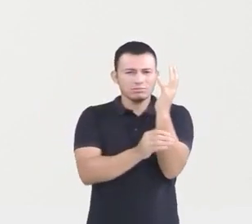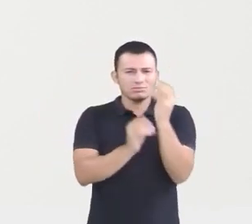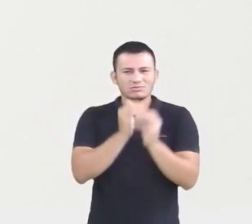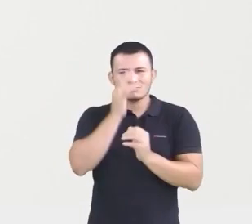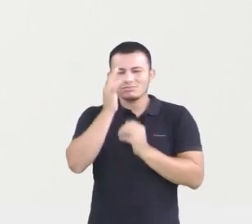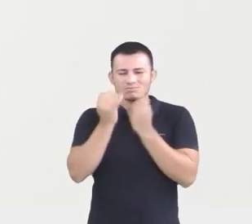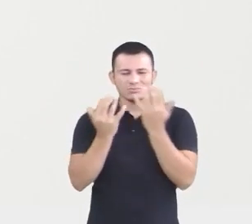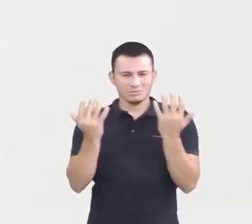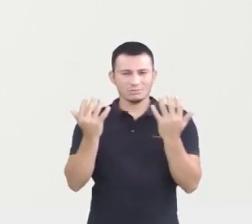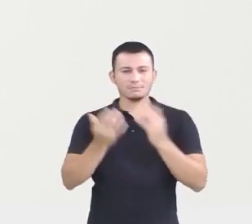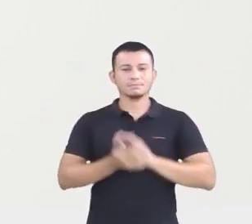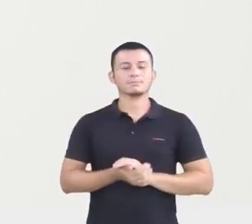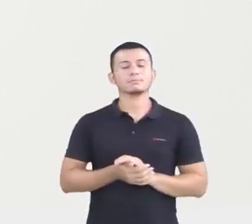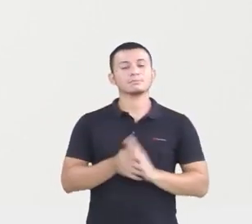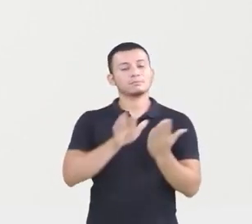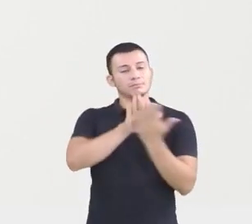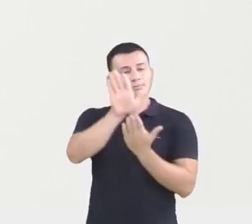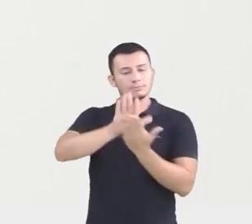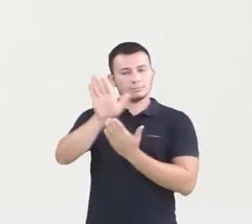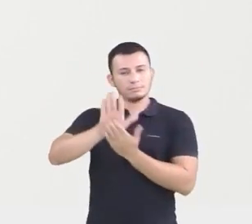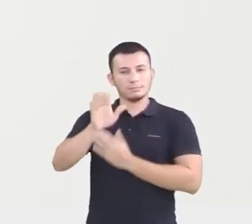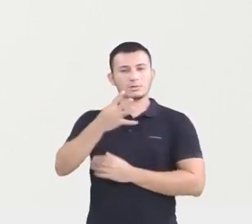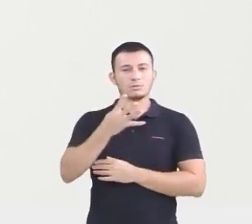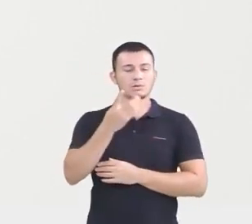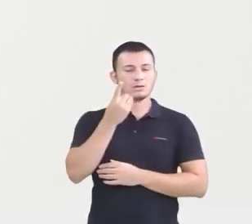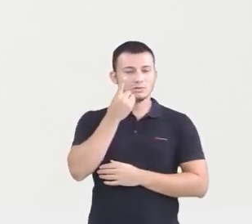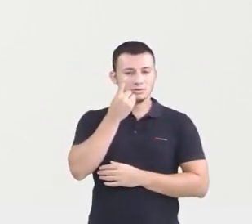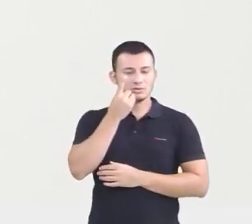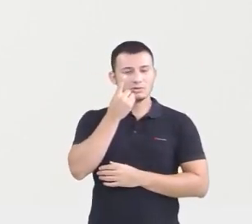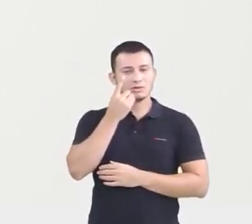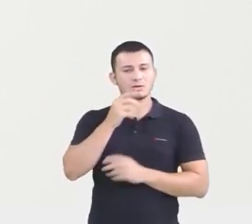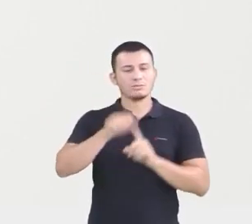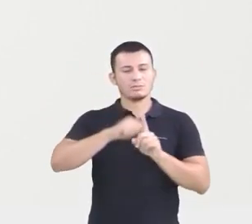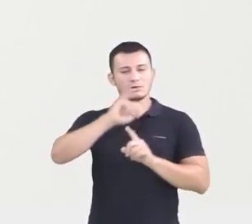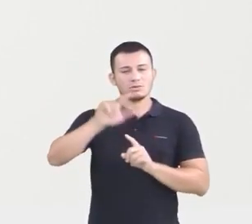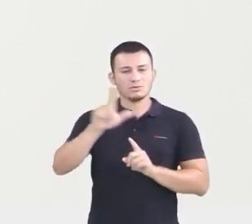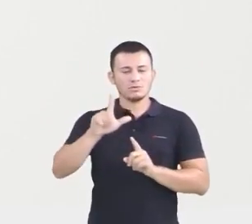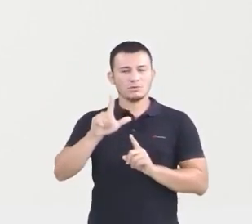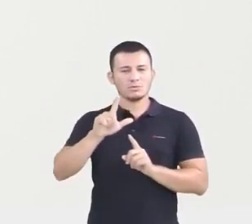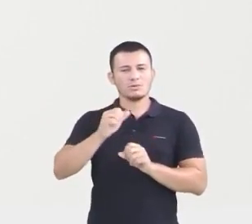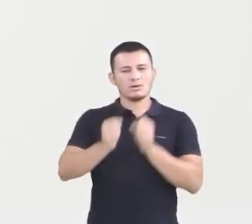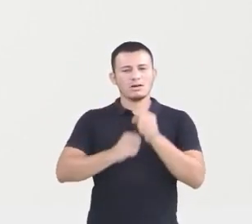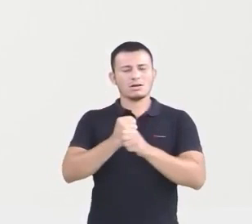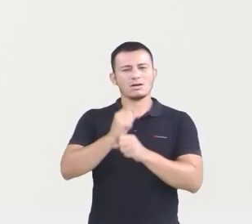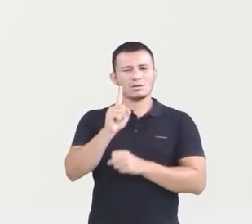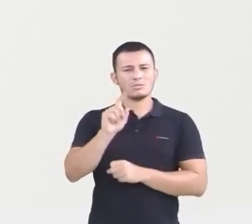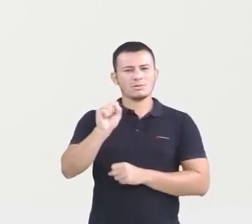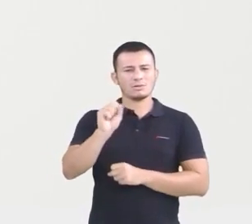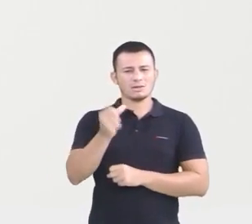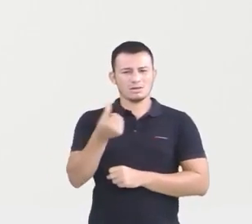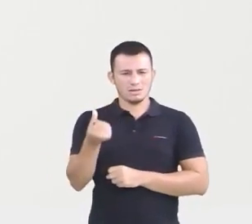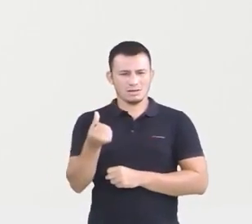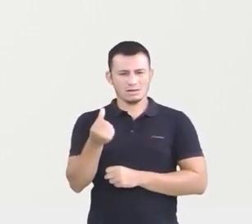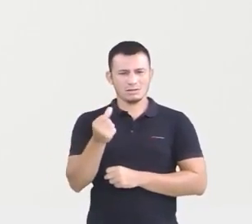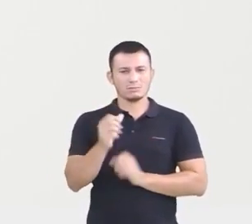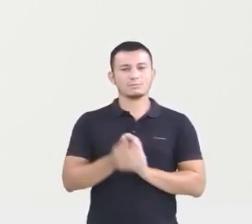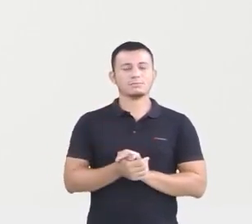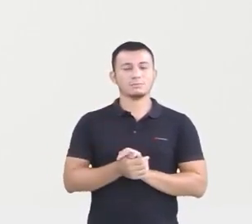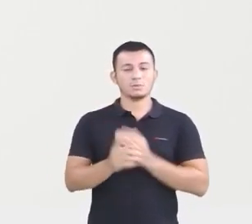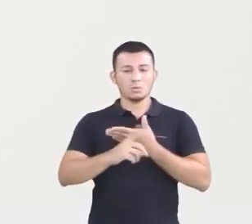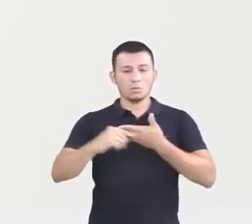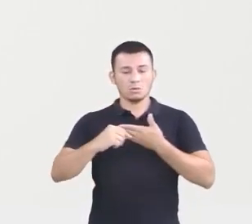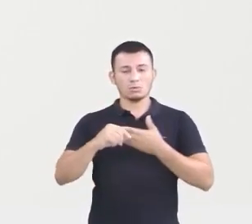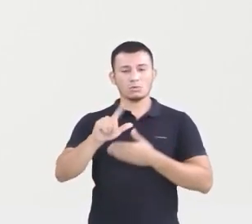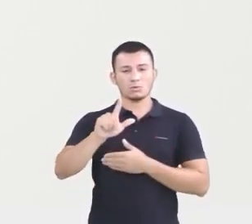de 1865 por Lewis Carroll, com o título As Aventuras de Alice no País das